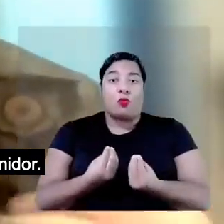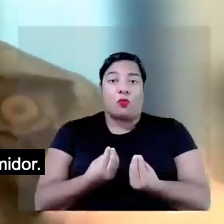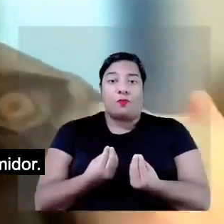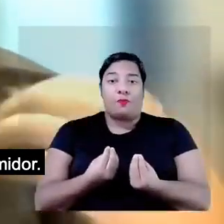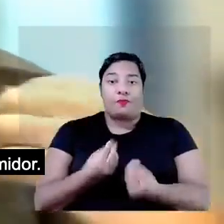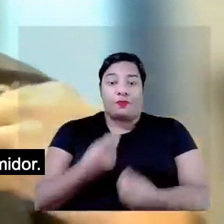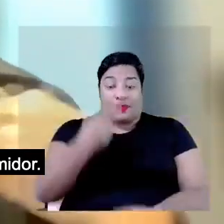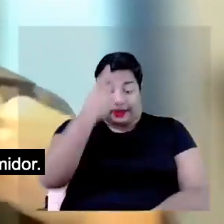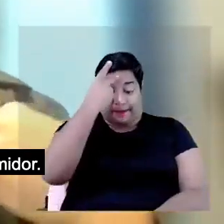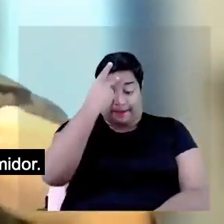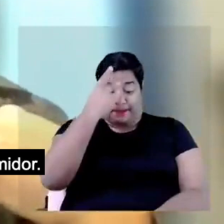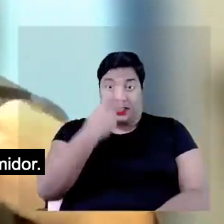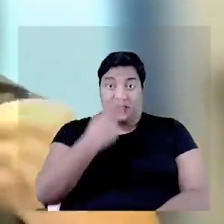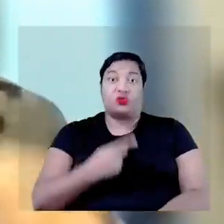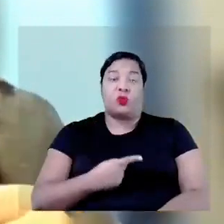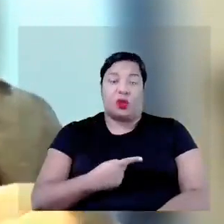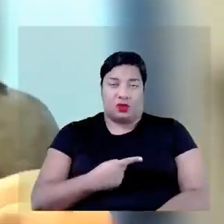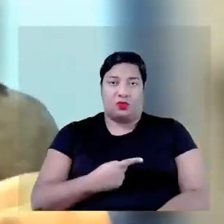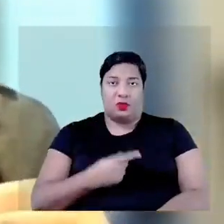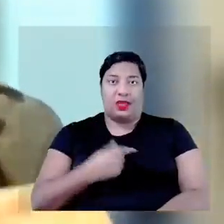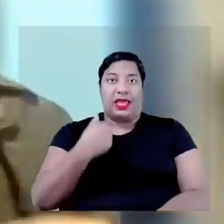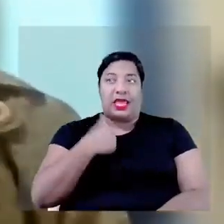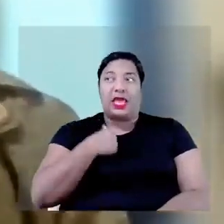no caso, como consumidor.